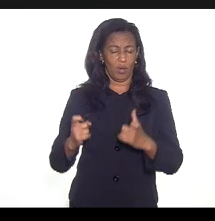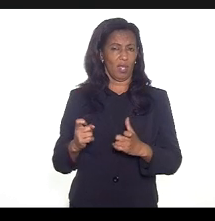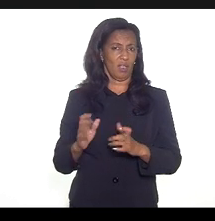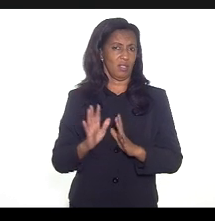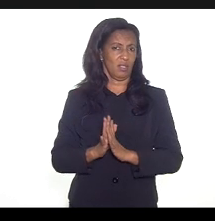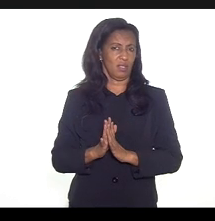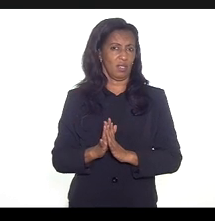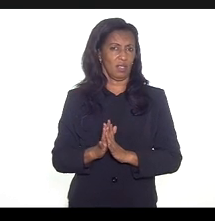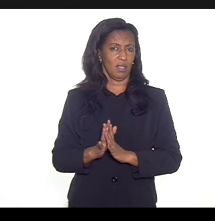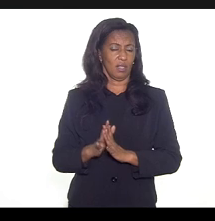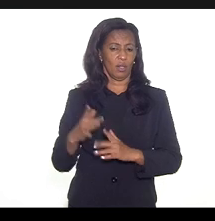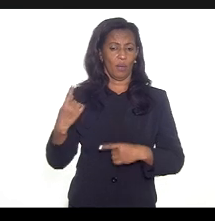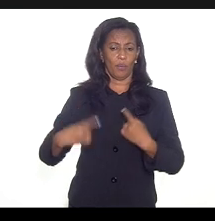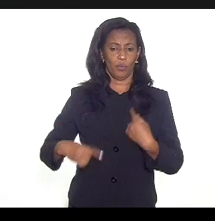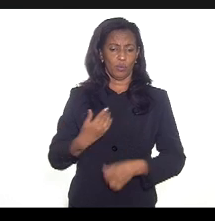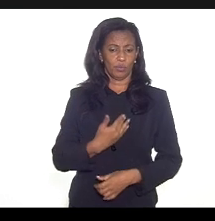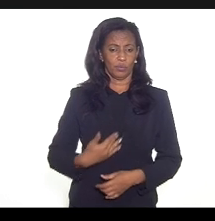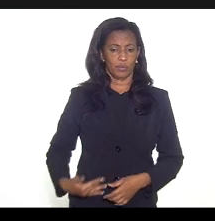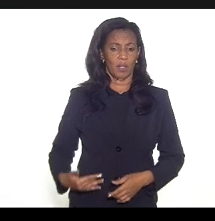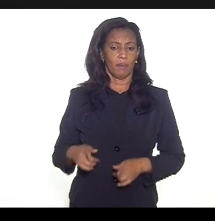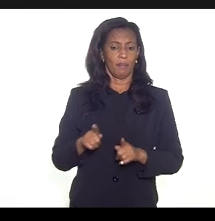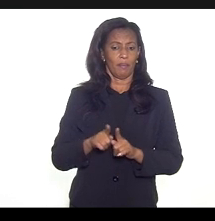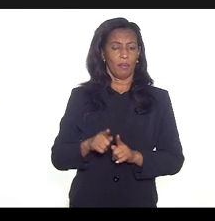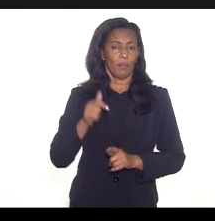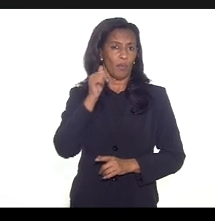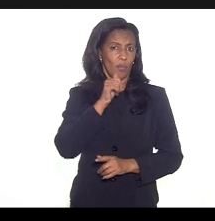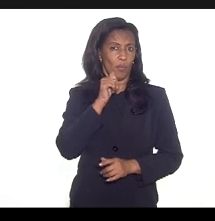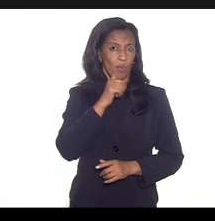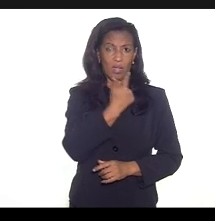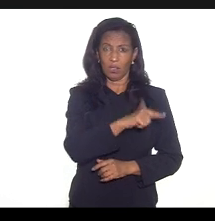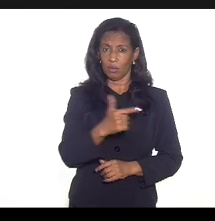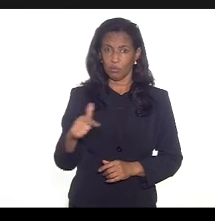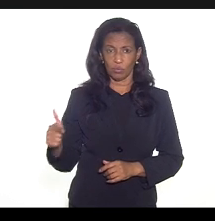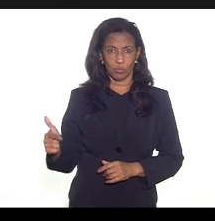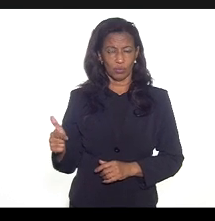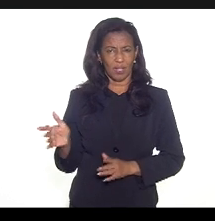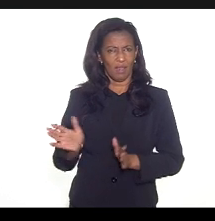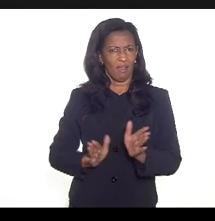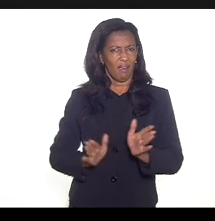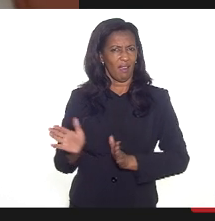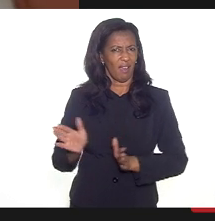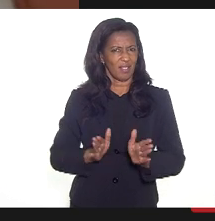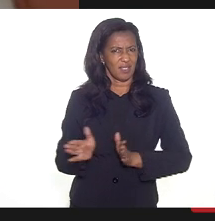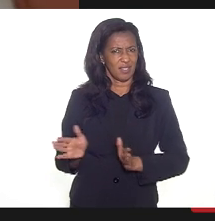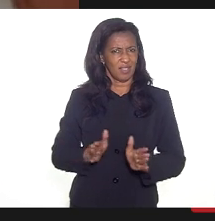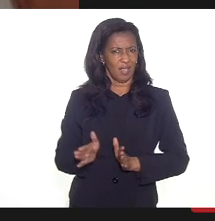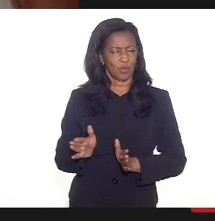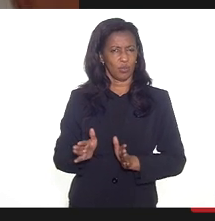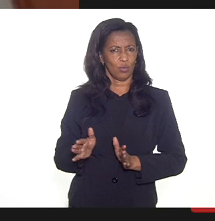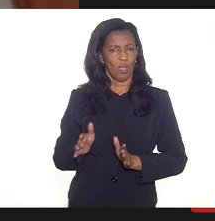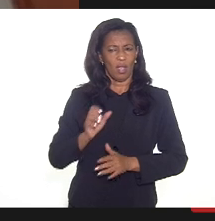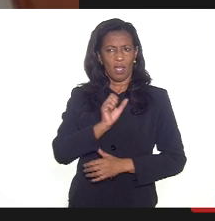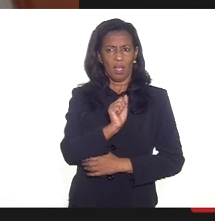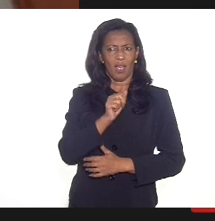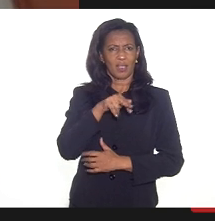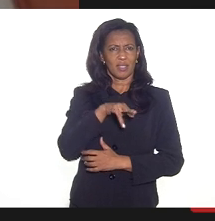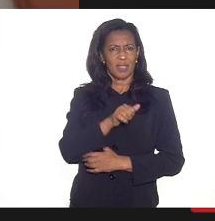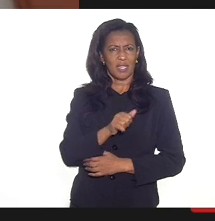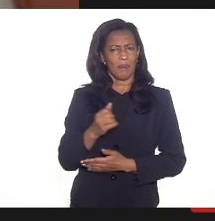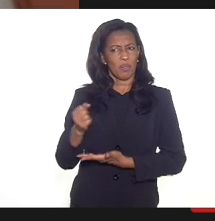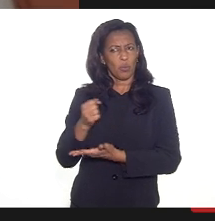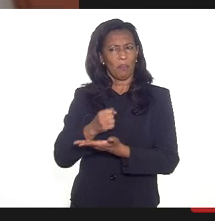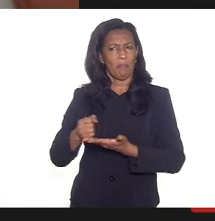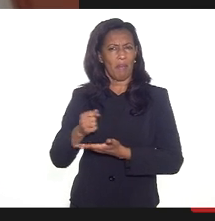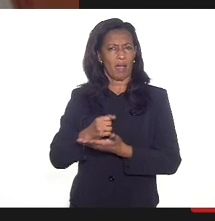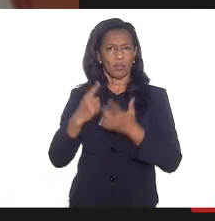previstas no nível de políticas públicas mais amplas. Uma mulher que não tem acesso a um saneamento básico, ela está sofrendo a violência de toda a